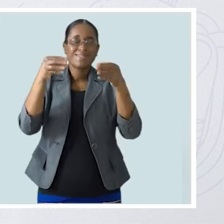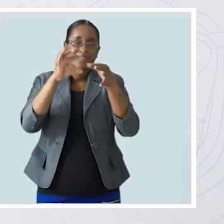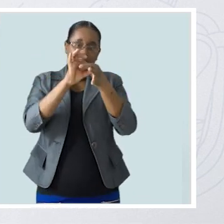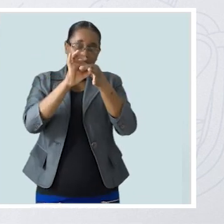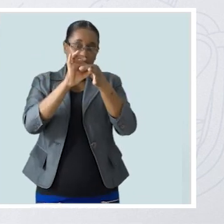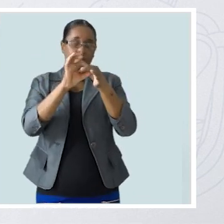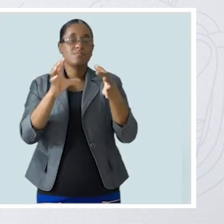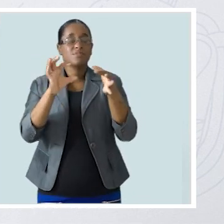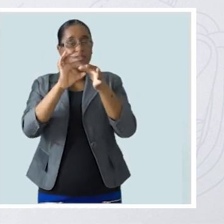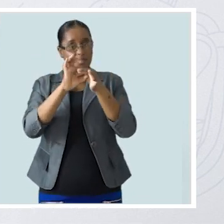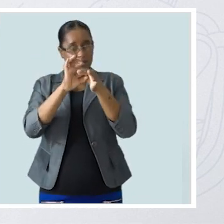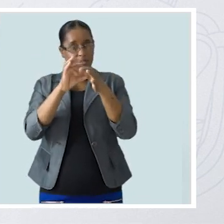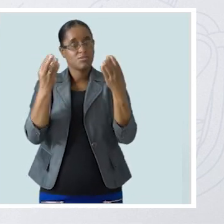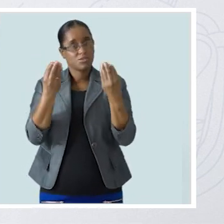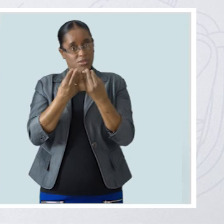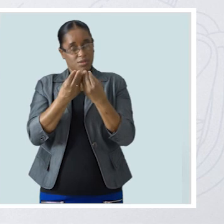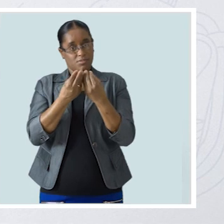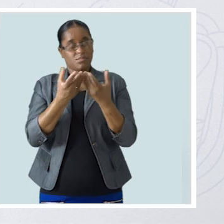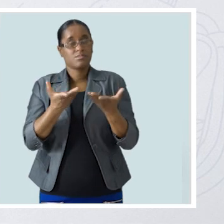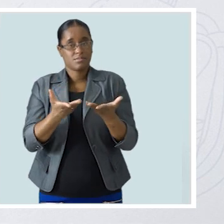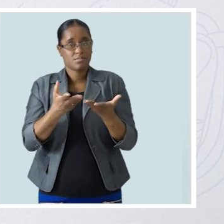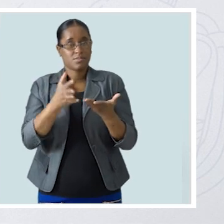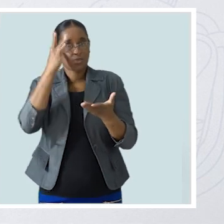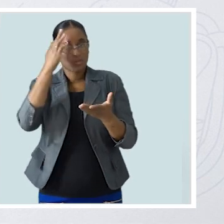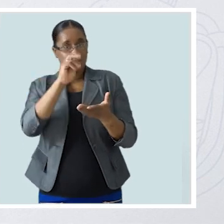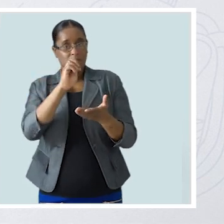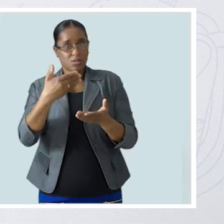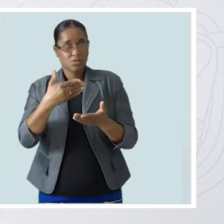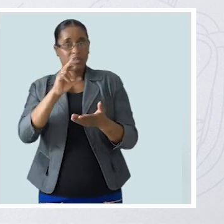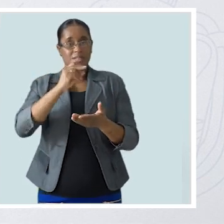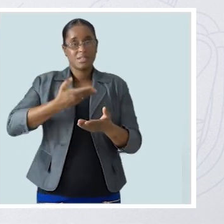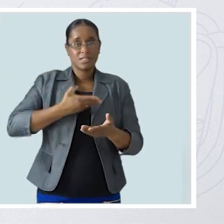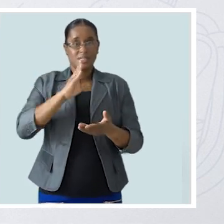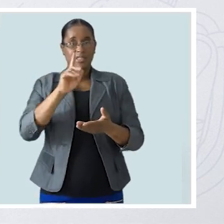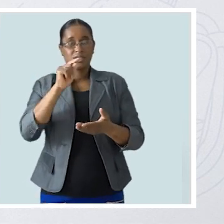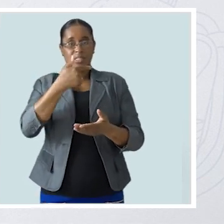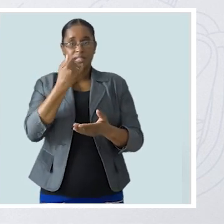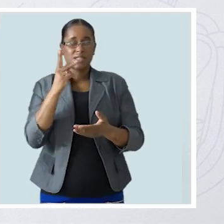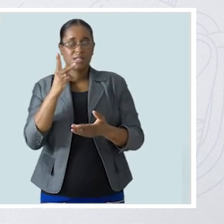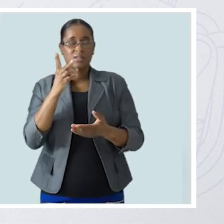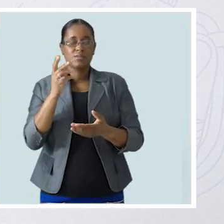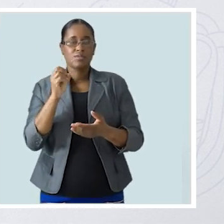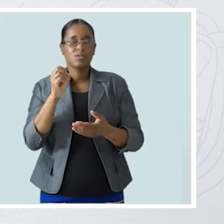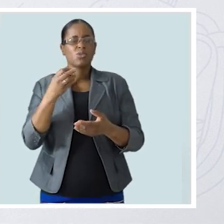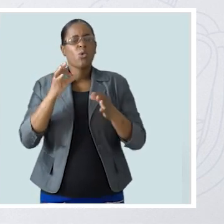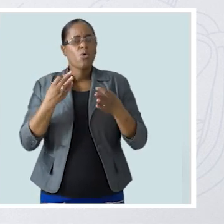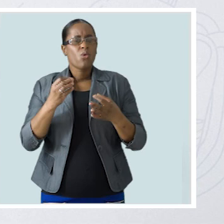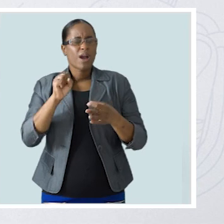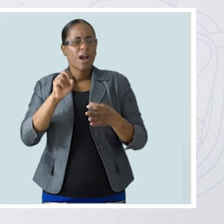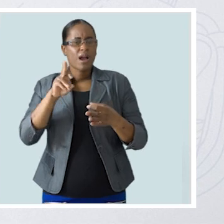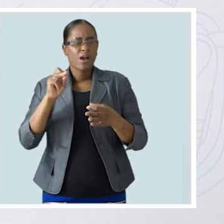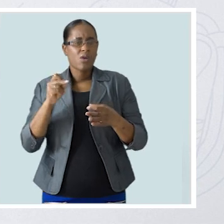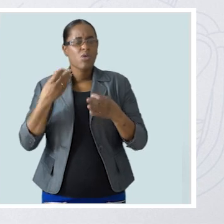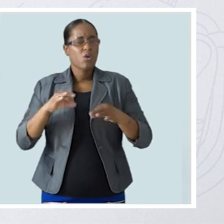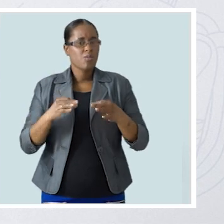associar, página 31, vão associar o adjetivo no grau normal ao adjetivo no grau